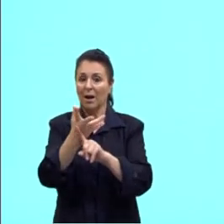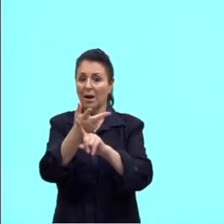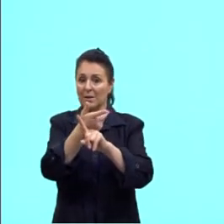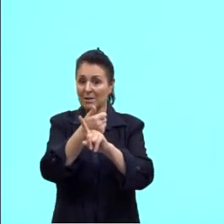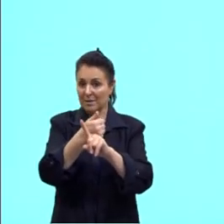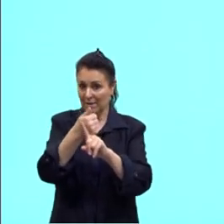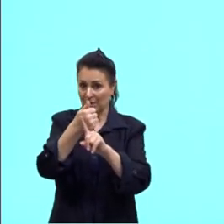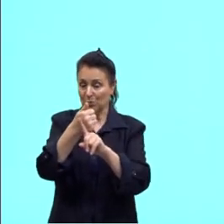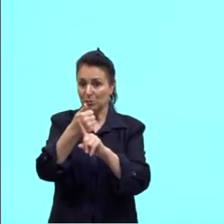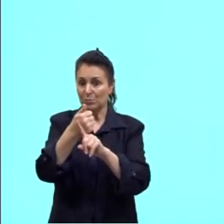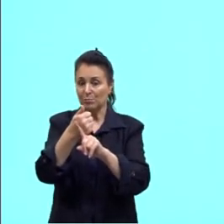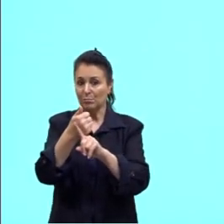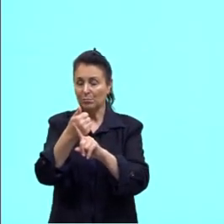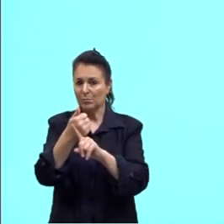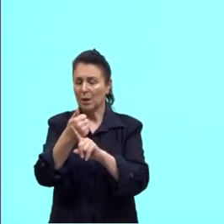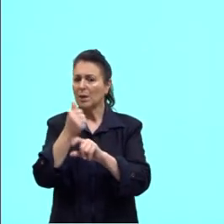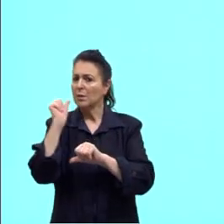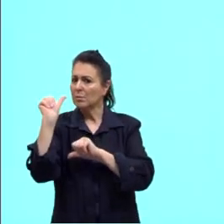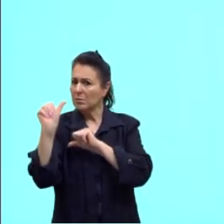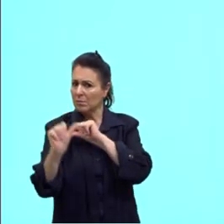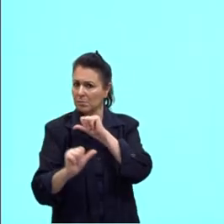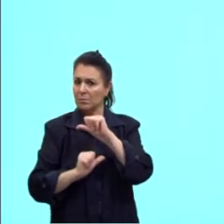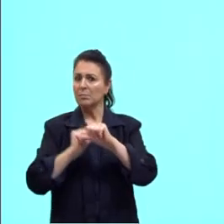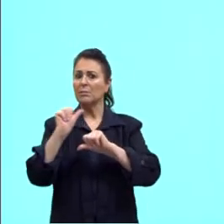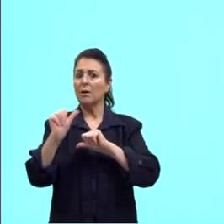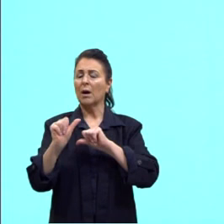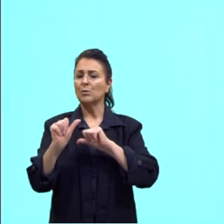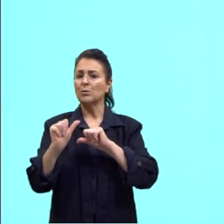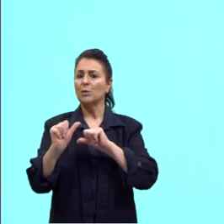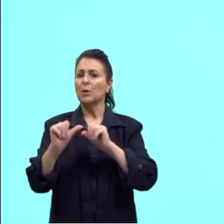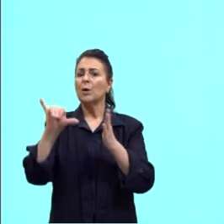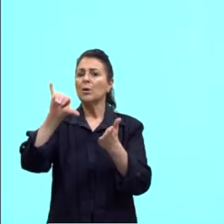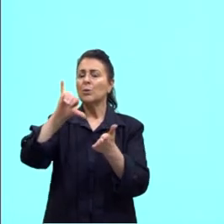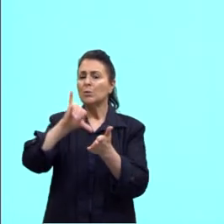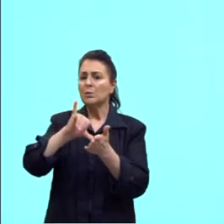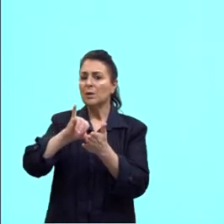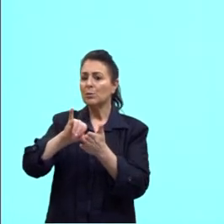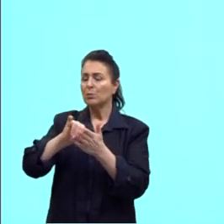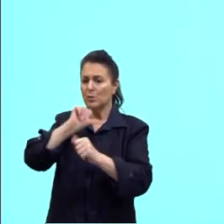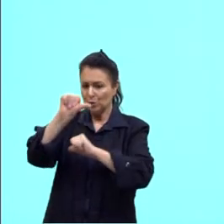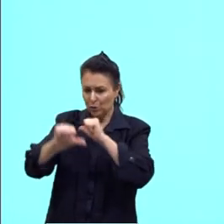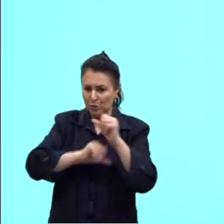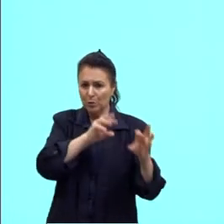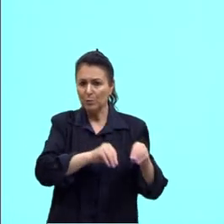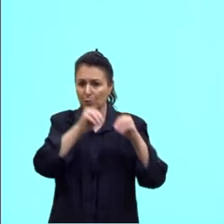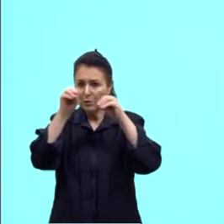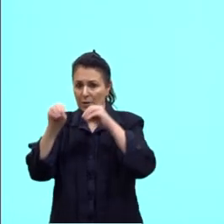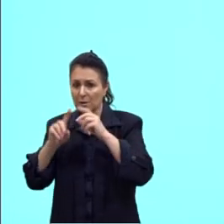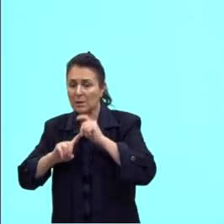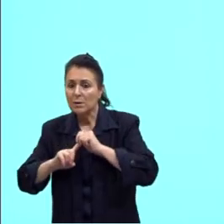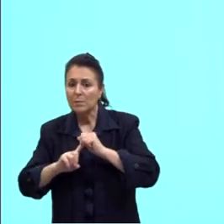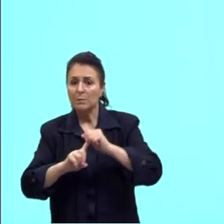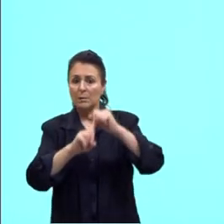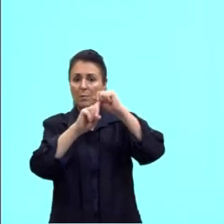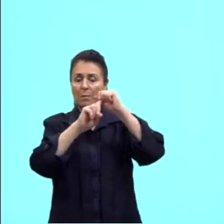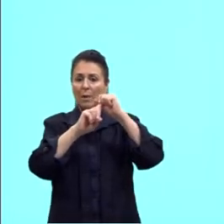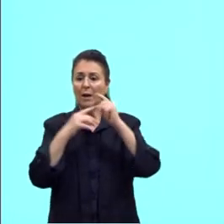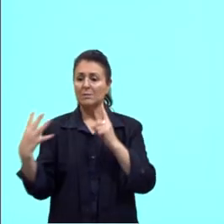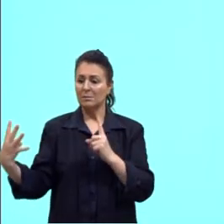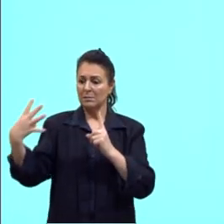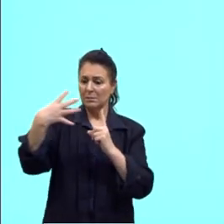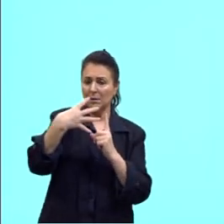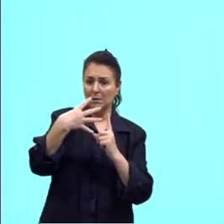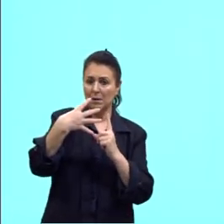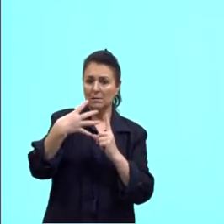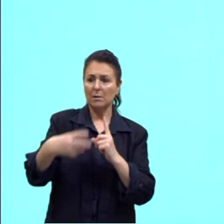acabaram se convertendo no centro de convergência de todas as principais tendências